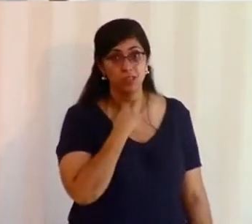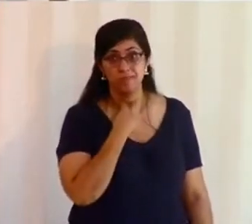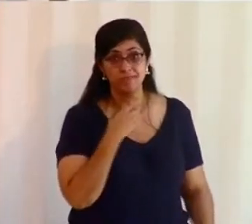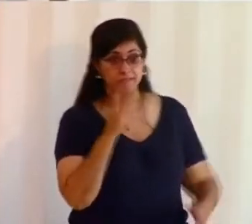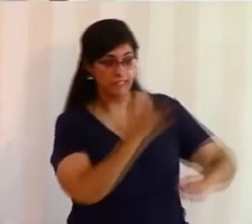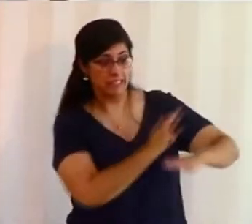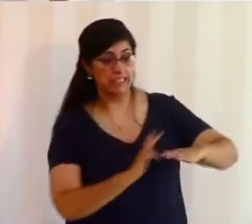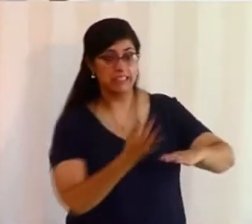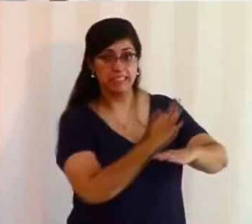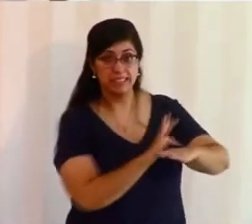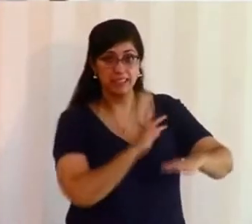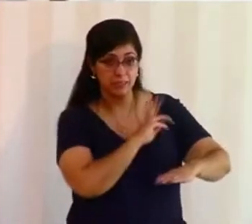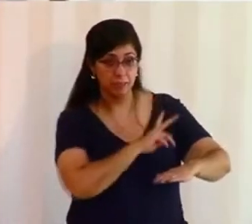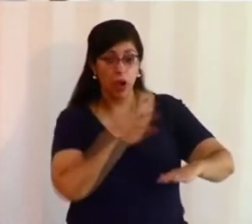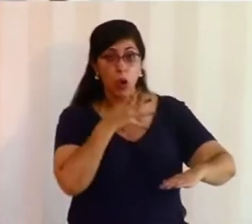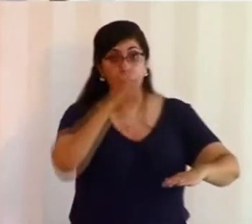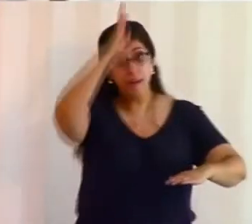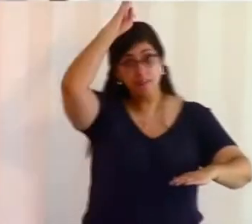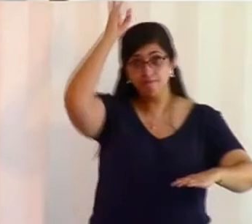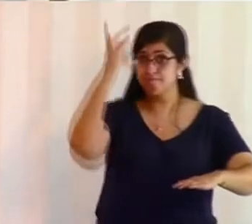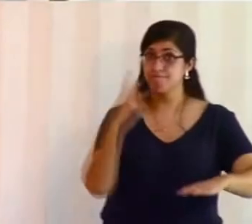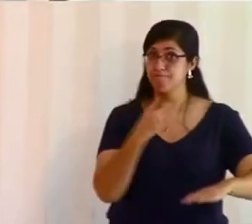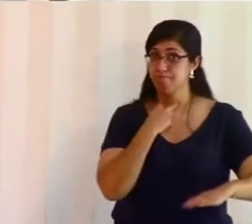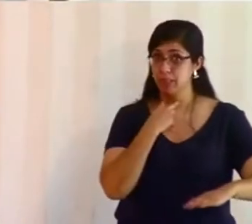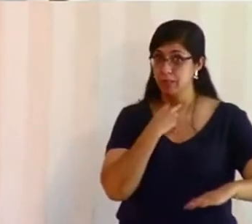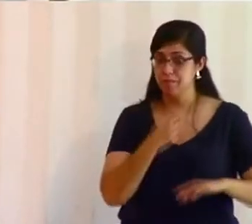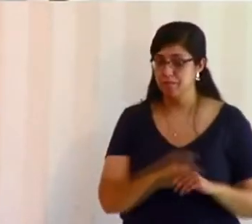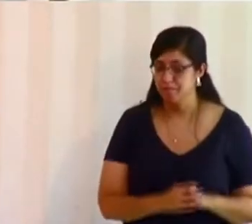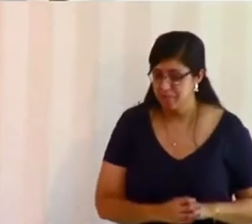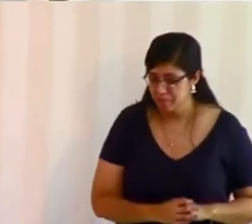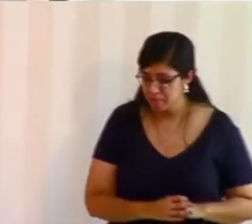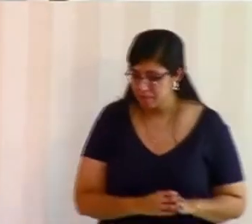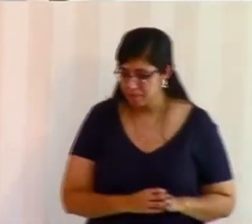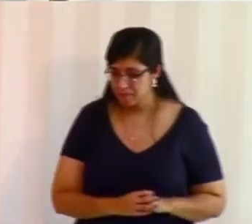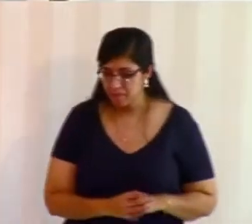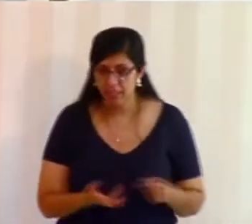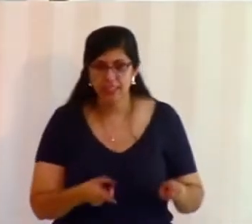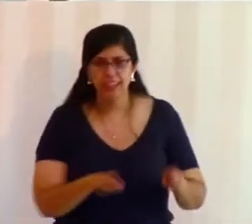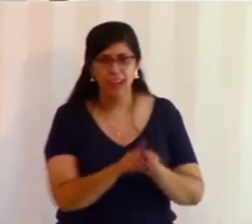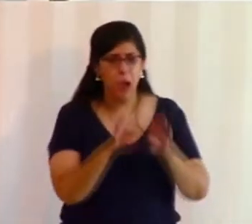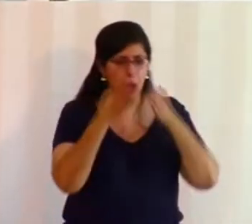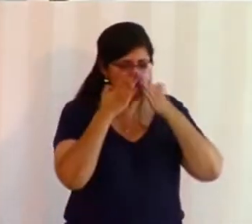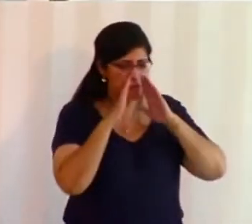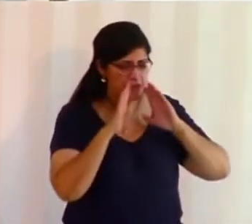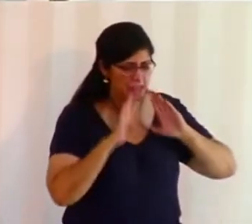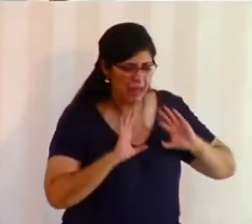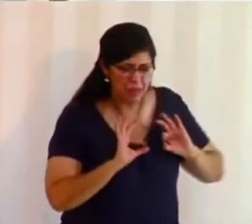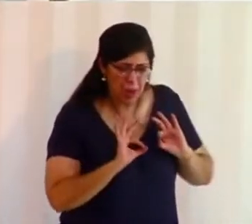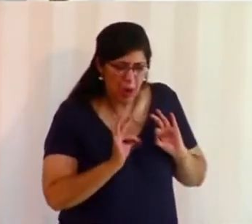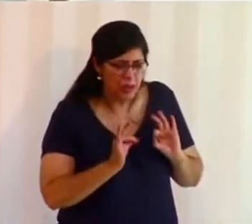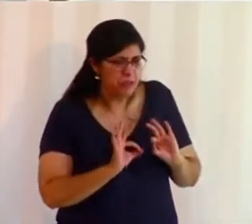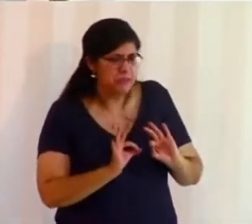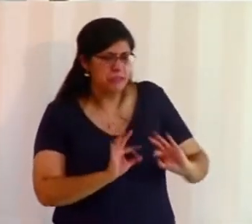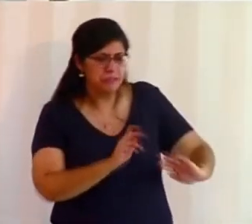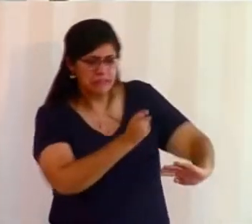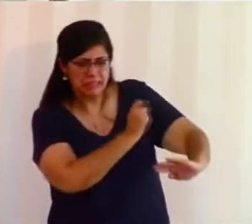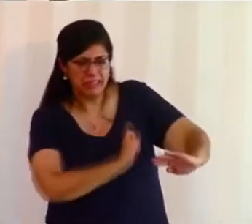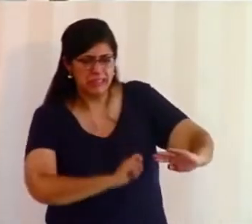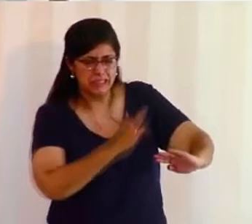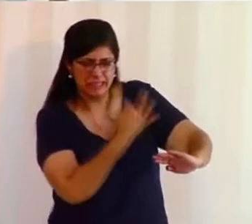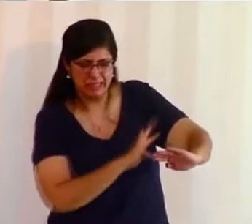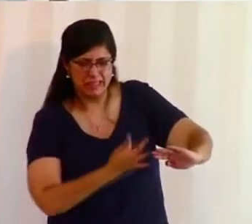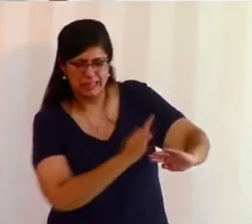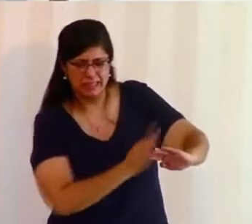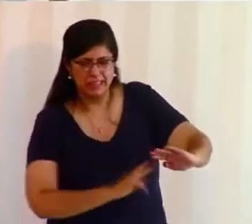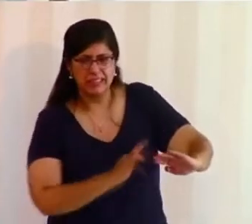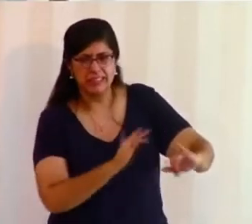eles foram humilhados. O texto diz então que eles estão agora ali naquela praça. Olha só, meus irmãos, a turba toda alvoroçando,